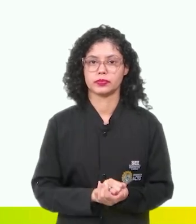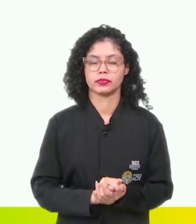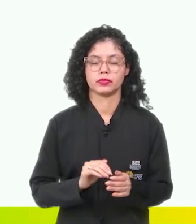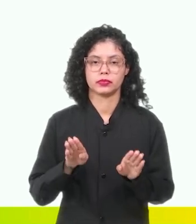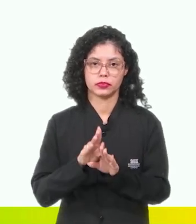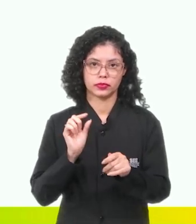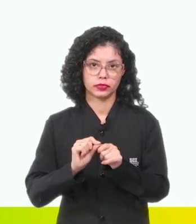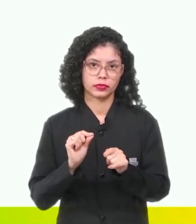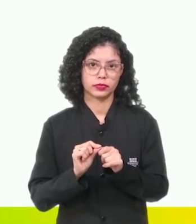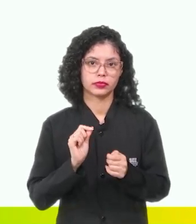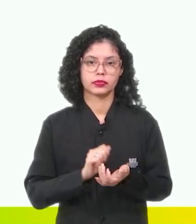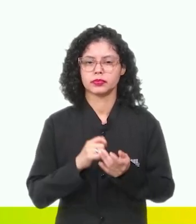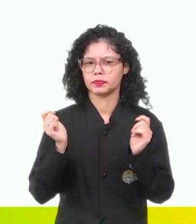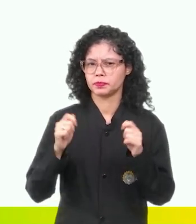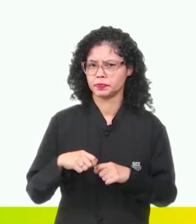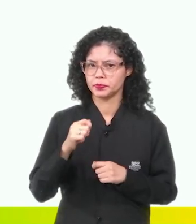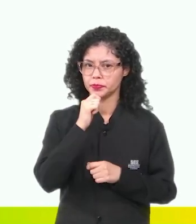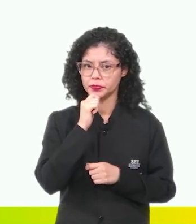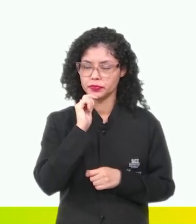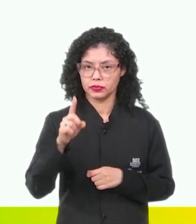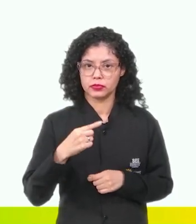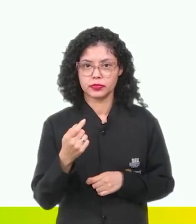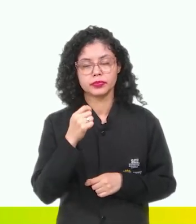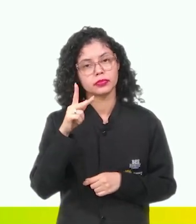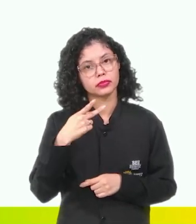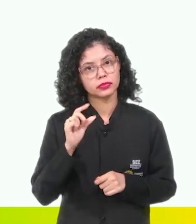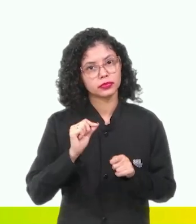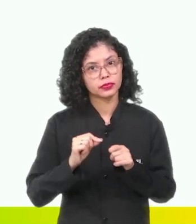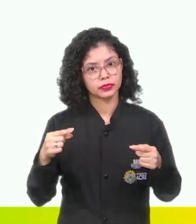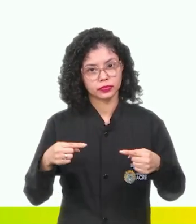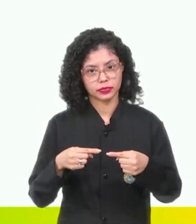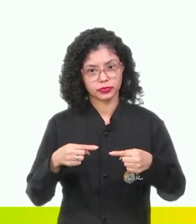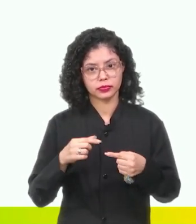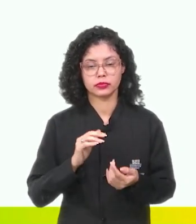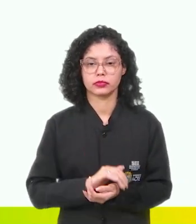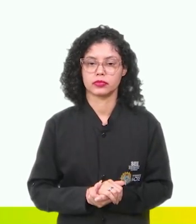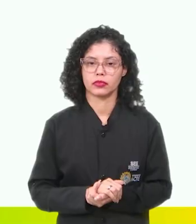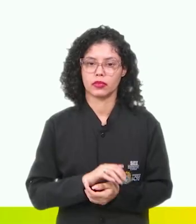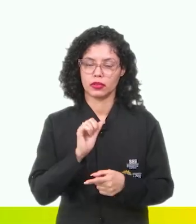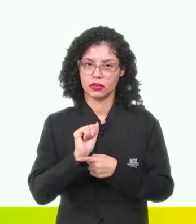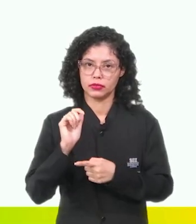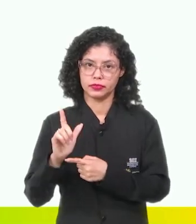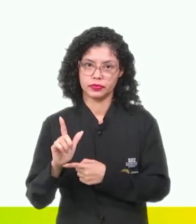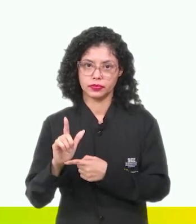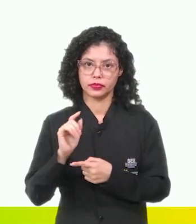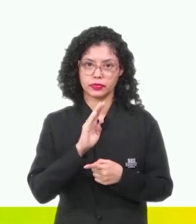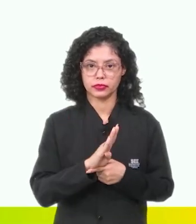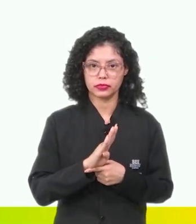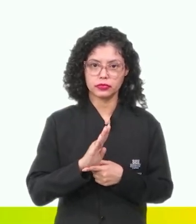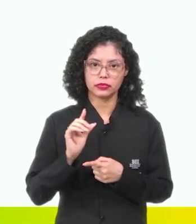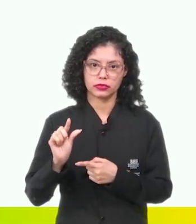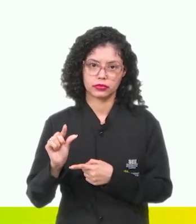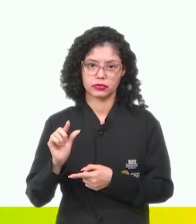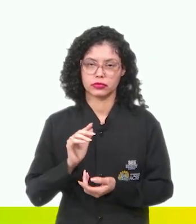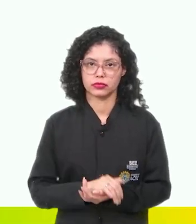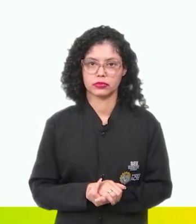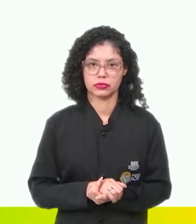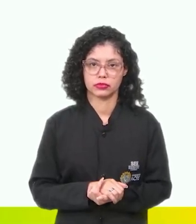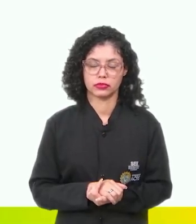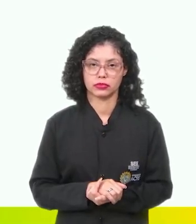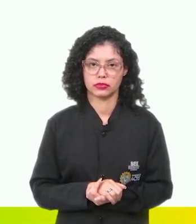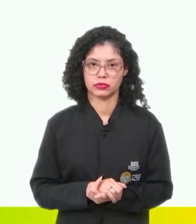essa probabilidade. Aí depois eu faço as combinações. Azão, bezão,